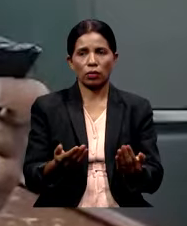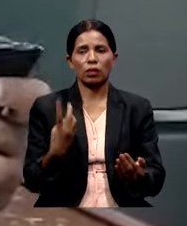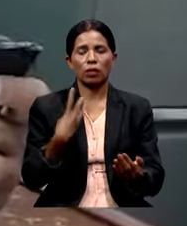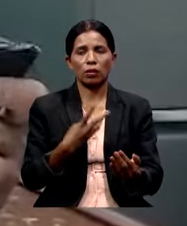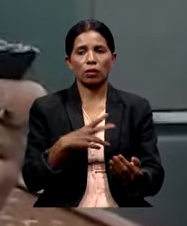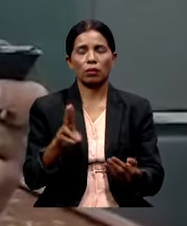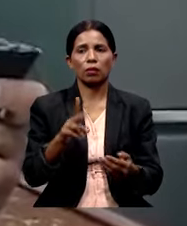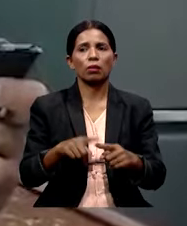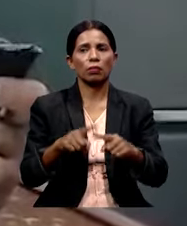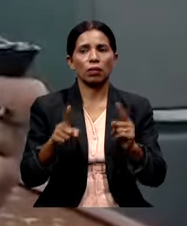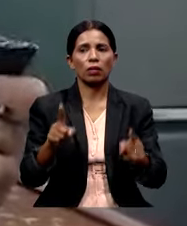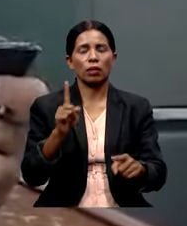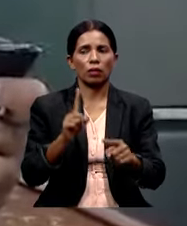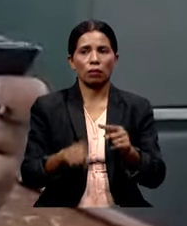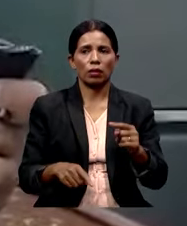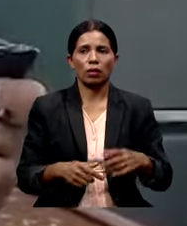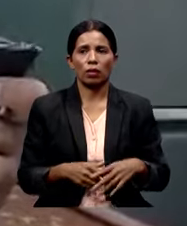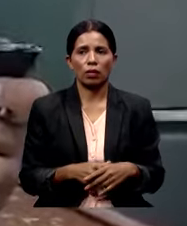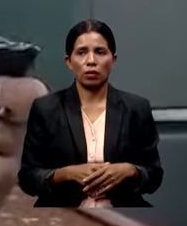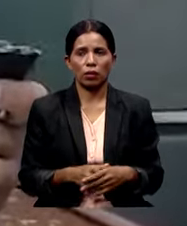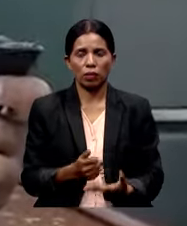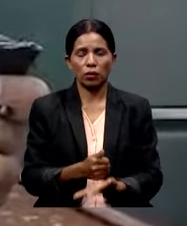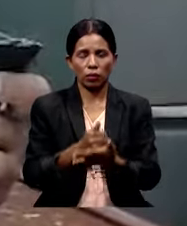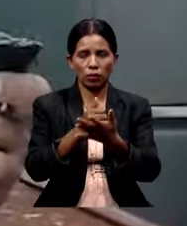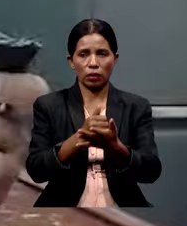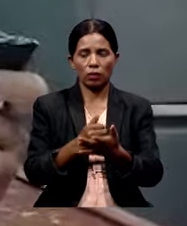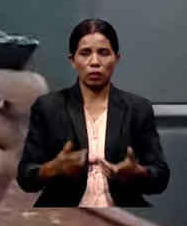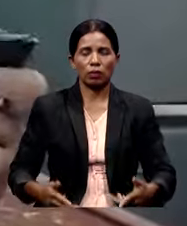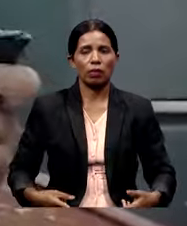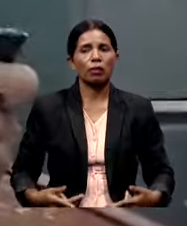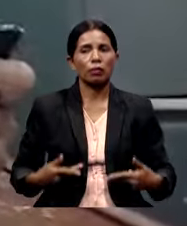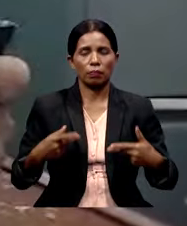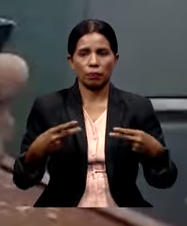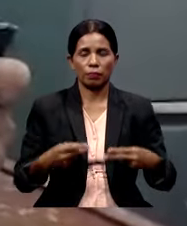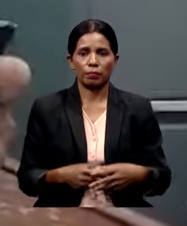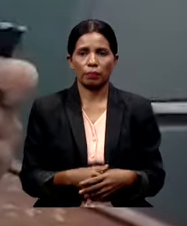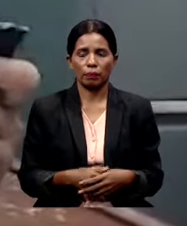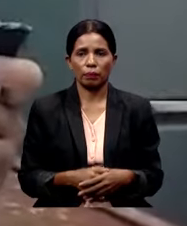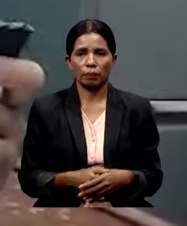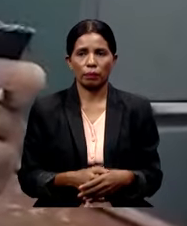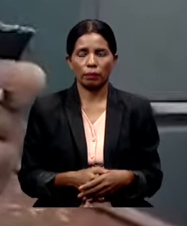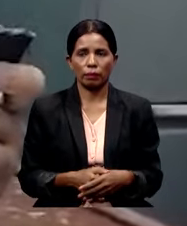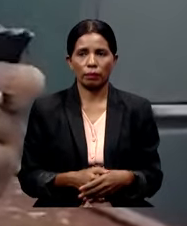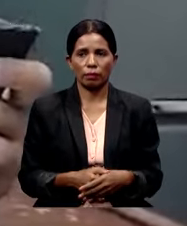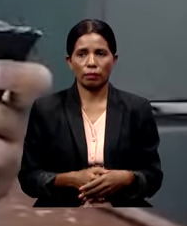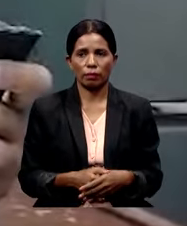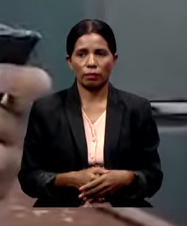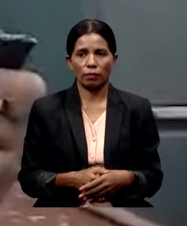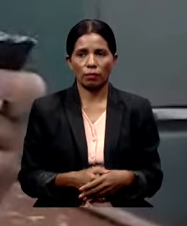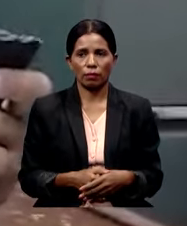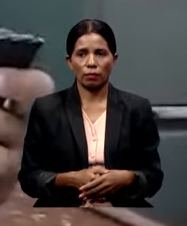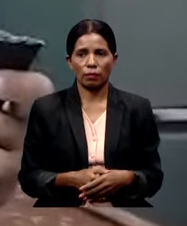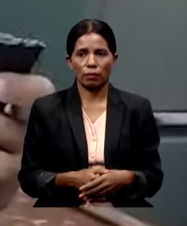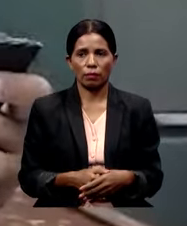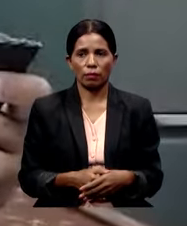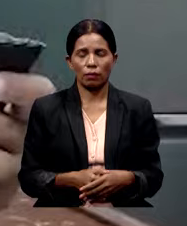maneja ma be label de consegue salva ne vida ser ne vida sirna matene causa tamsera.